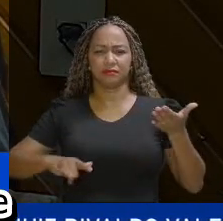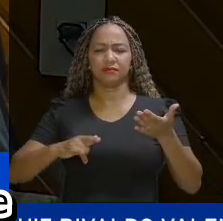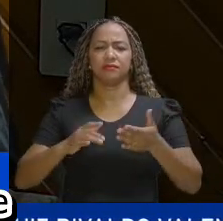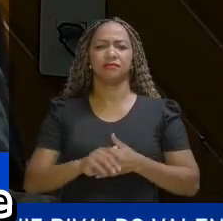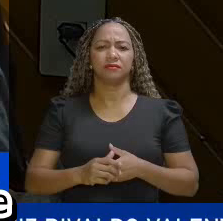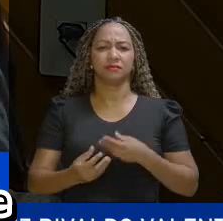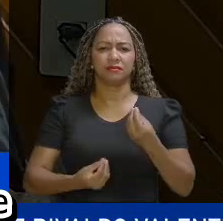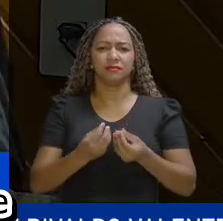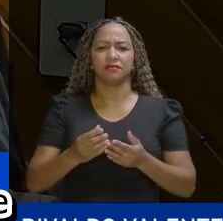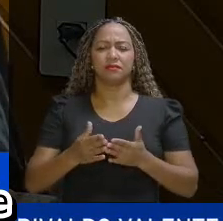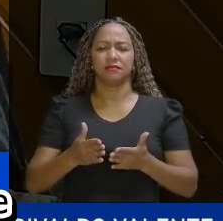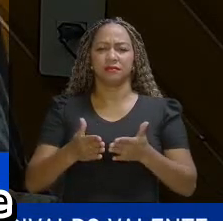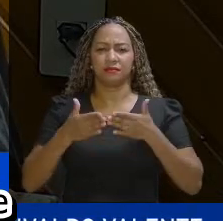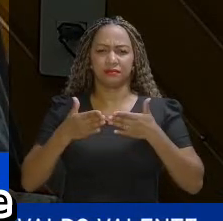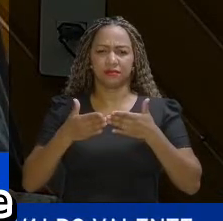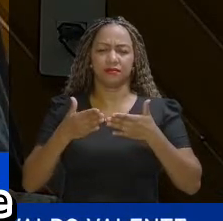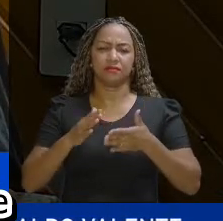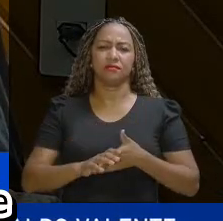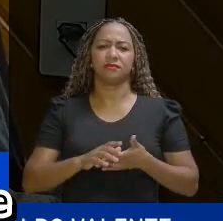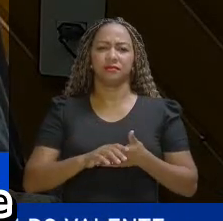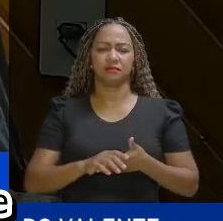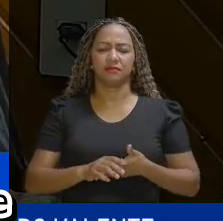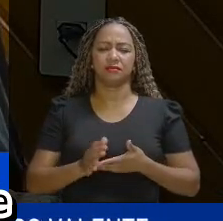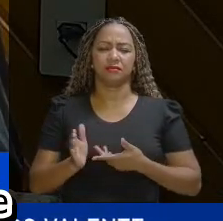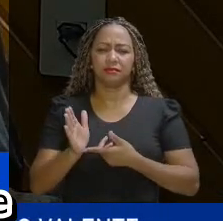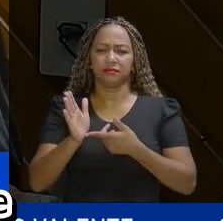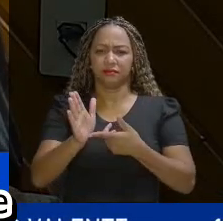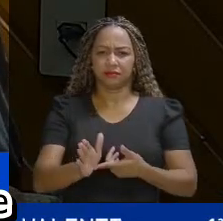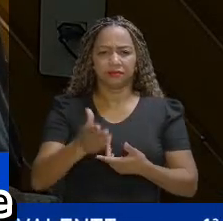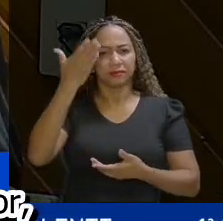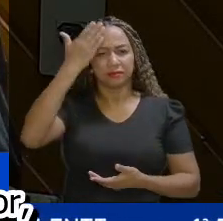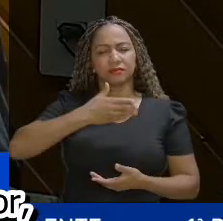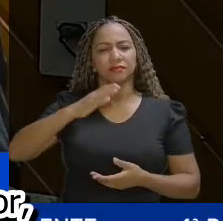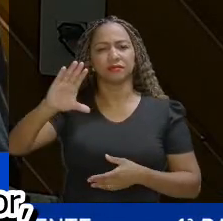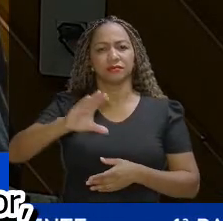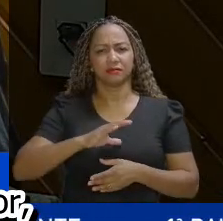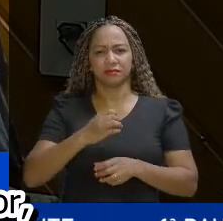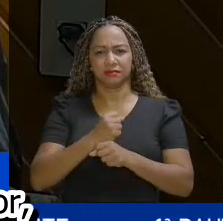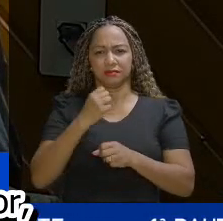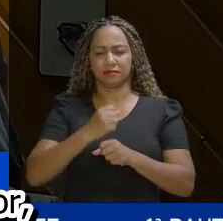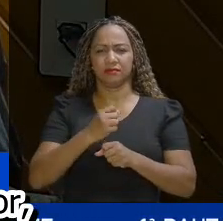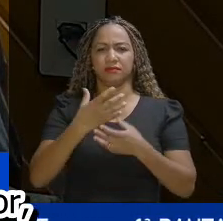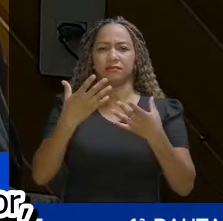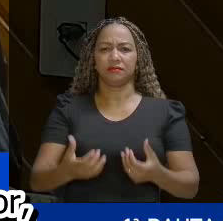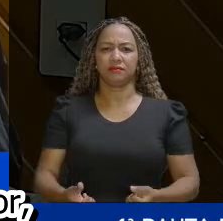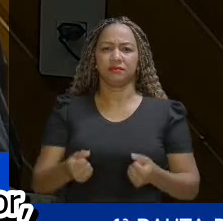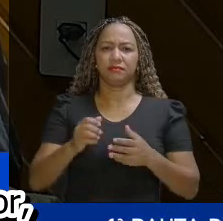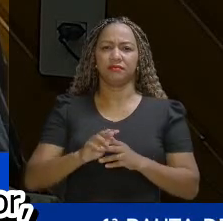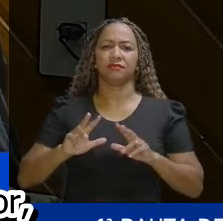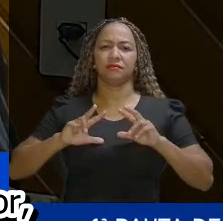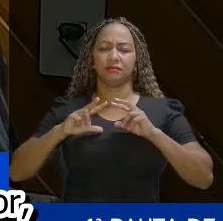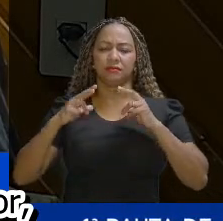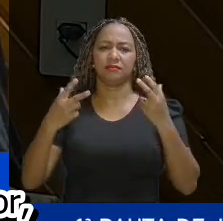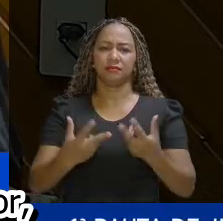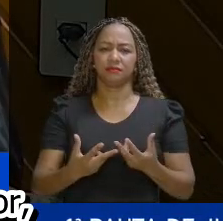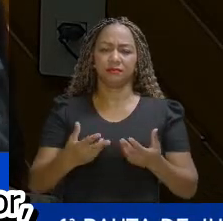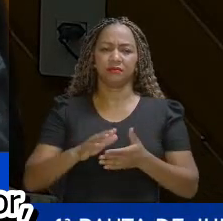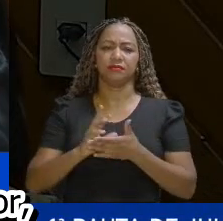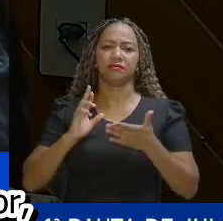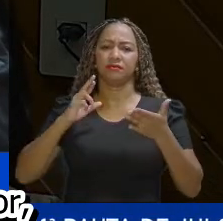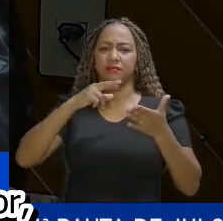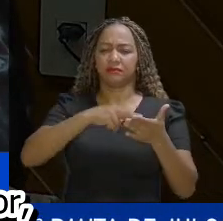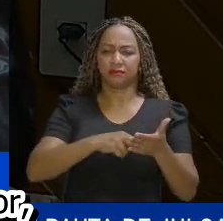na forma de requerimento de regularização de prestação de contas e, após o recebimento na Corte e distribuída a este